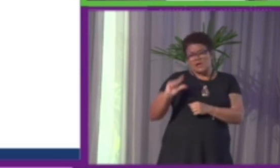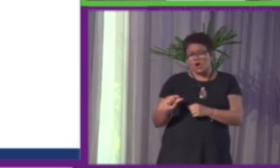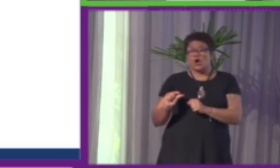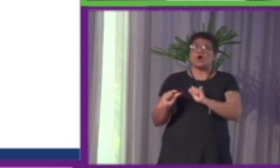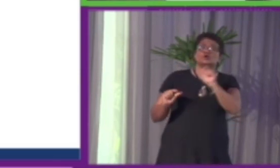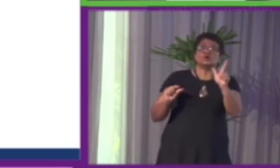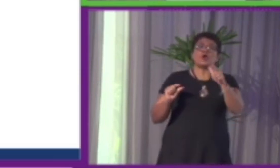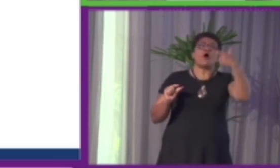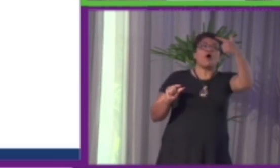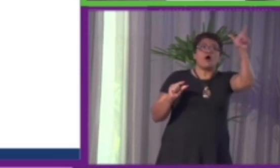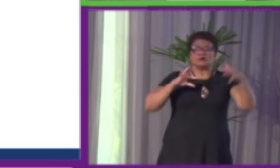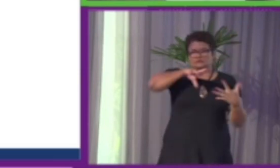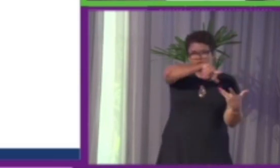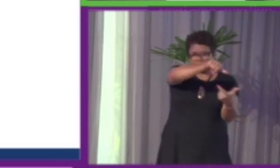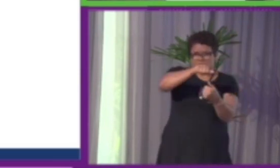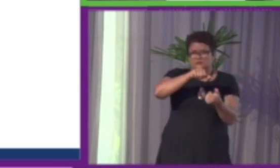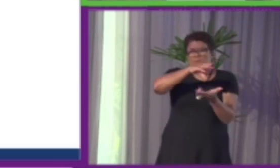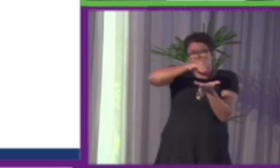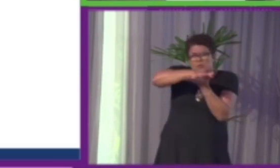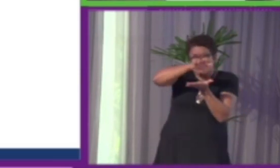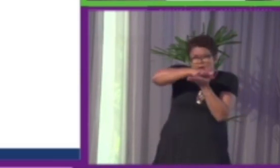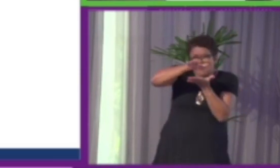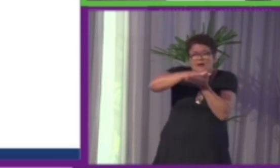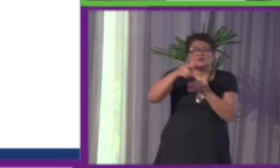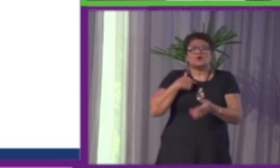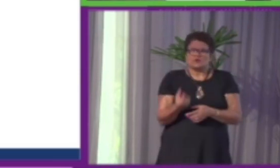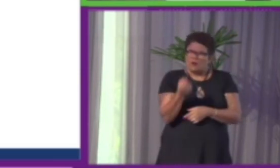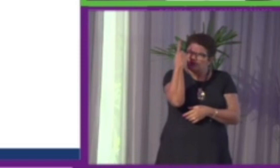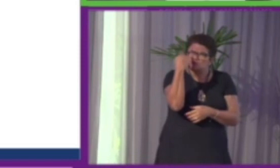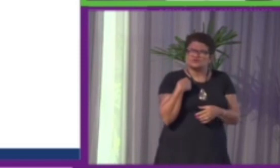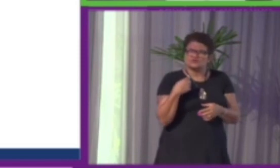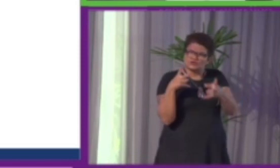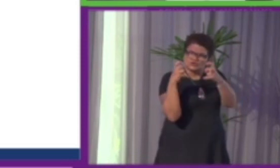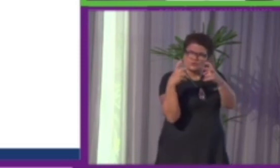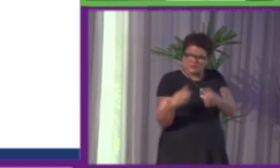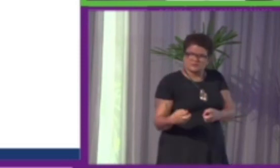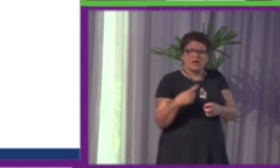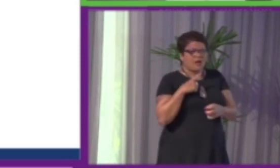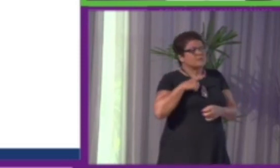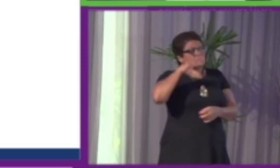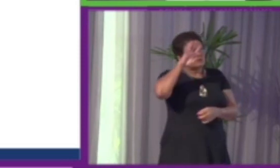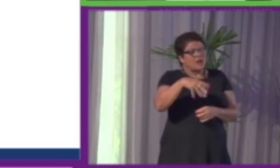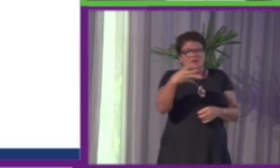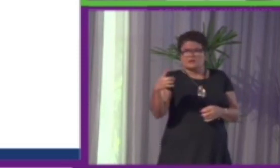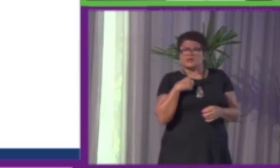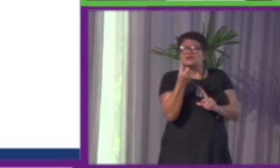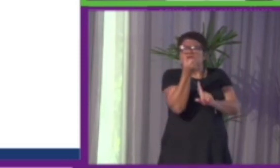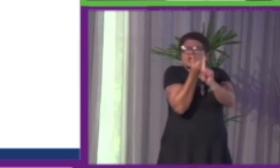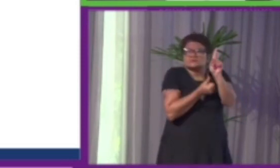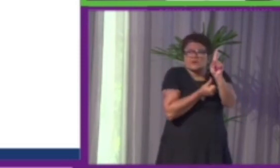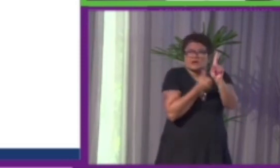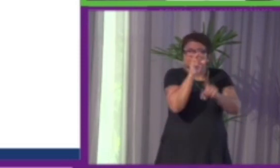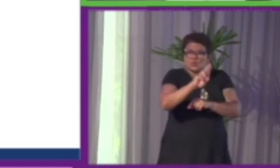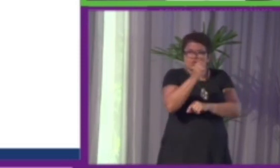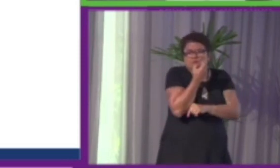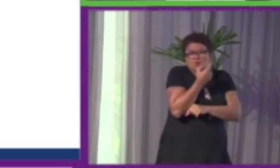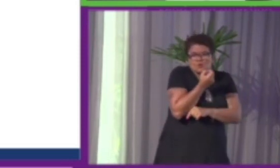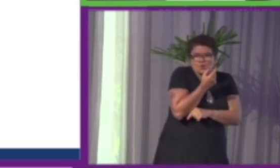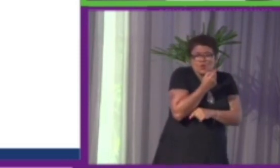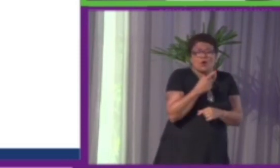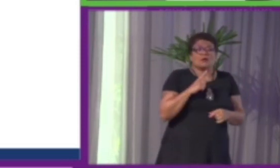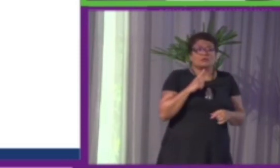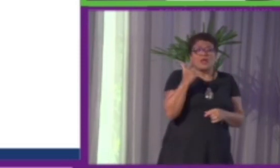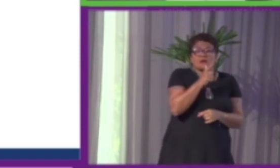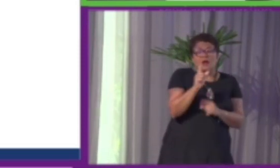internacionalmente. Então, a gente vê, e são coisas meio absurdas, que a gente vê aqui em 6 meses de uso, a gente tem um ganho de 15